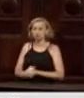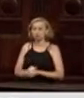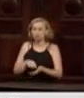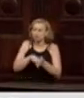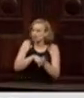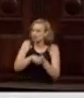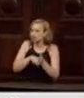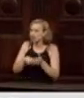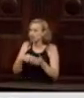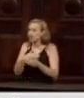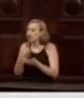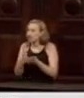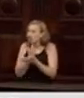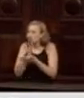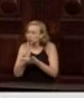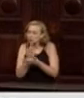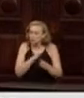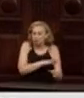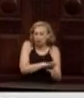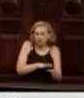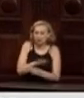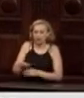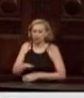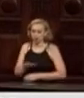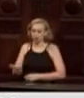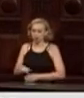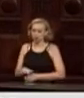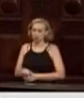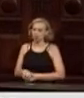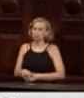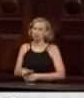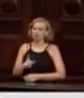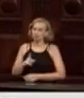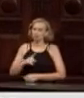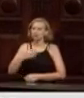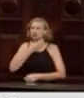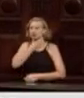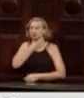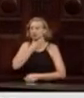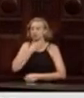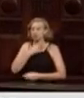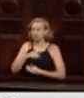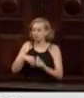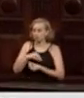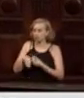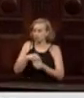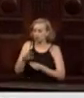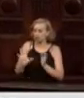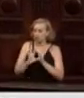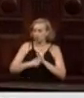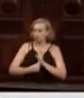uma das áreas do governo que mais enfrentam crises e que mais são envolvidas em denúncias de